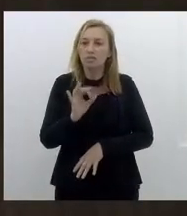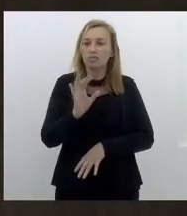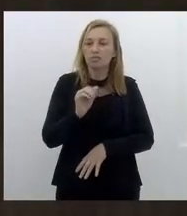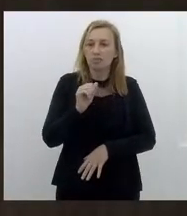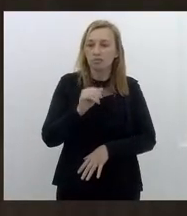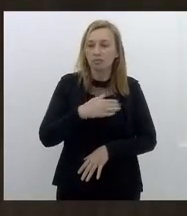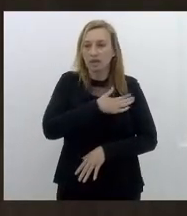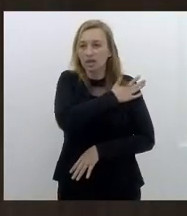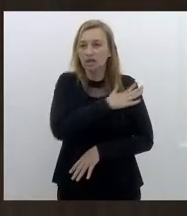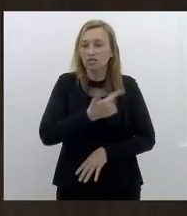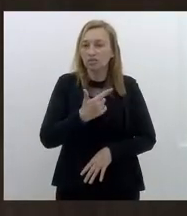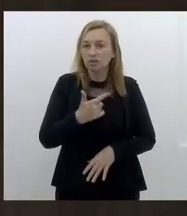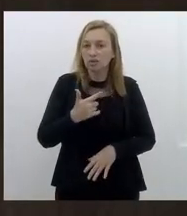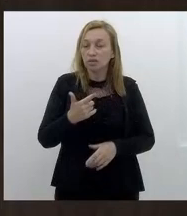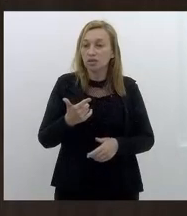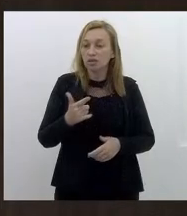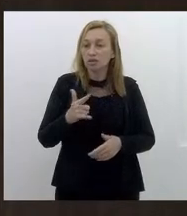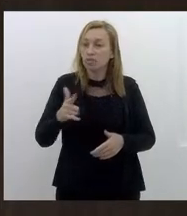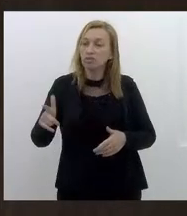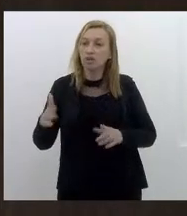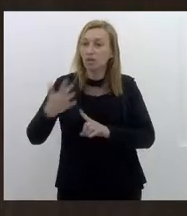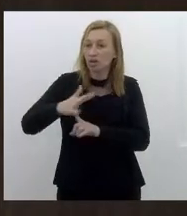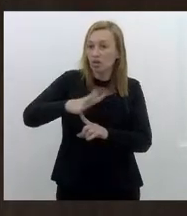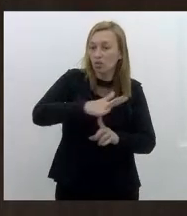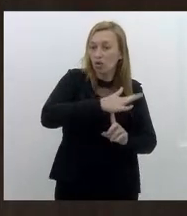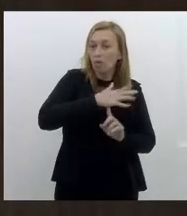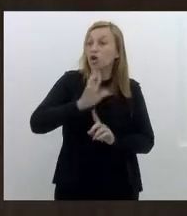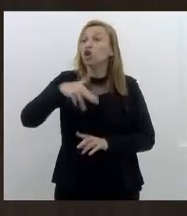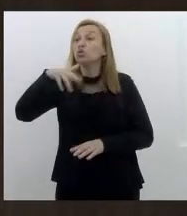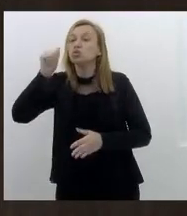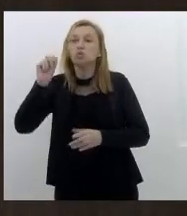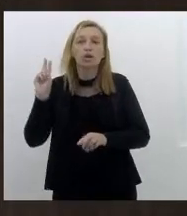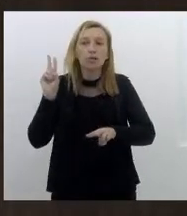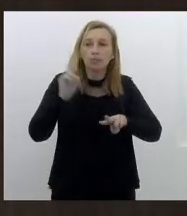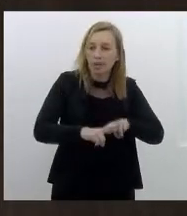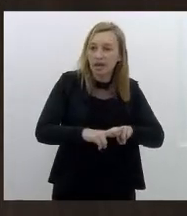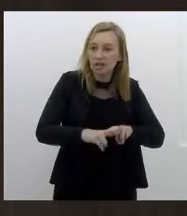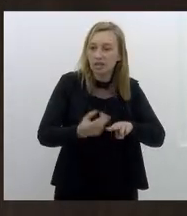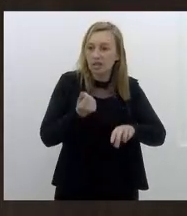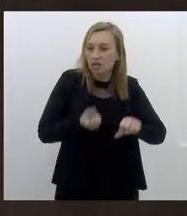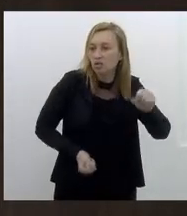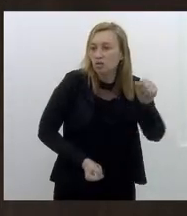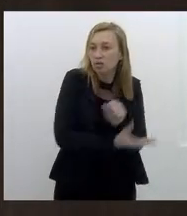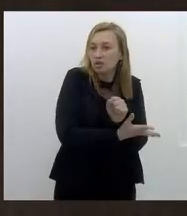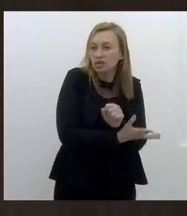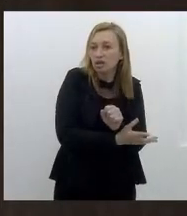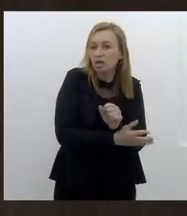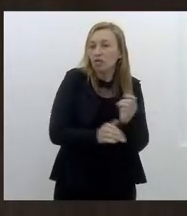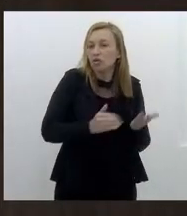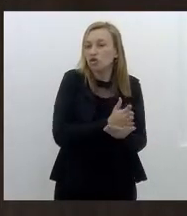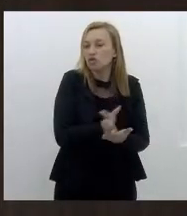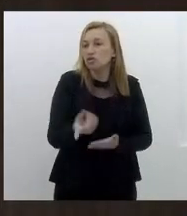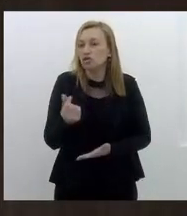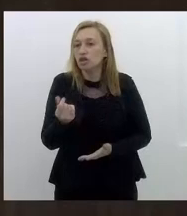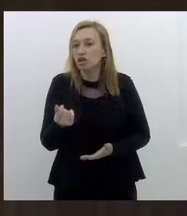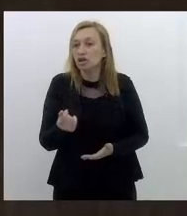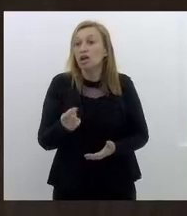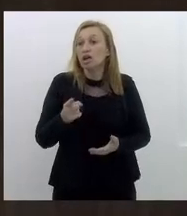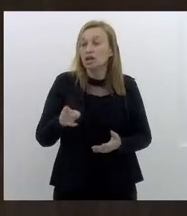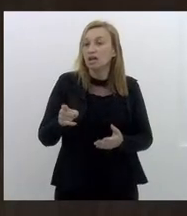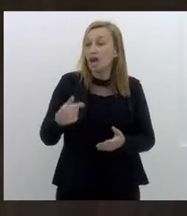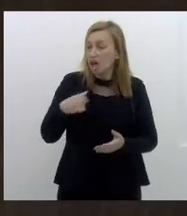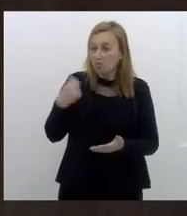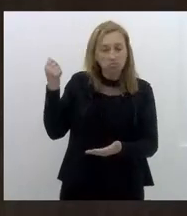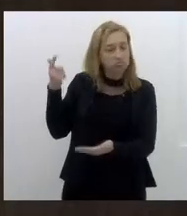tenho conta em Paraíso Fiscal não tem helicóptero e nunca fui preso envolvido em corrupção ou desvio essa conta me